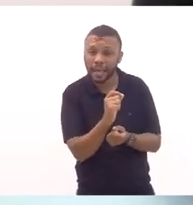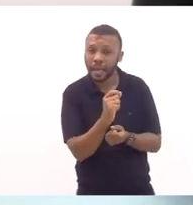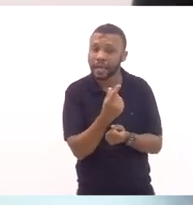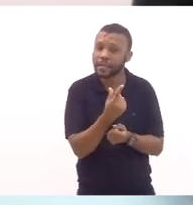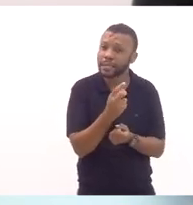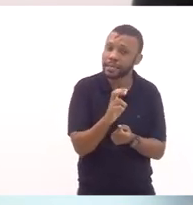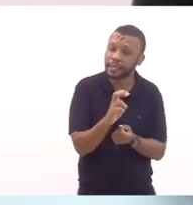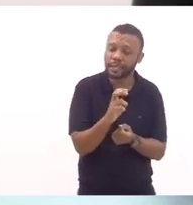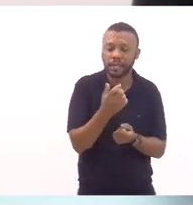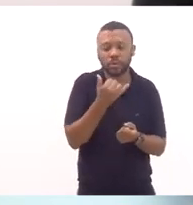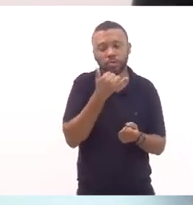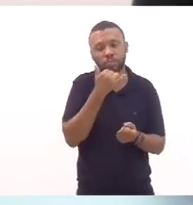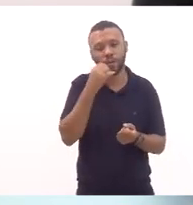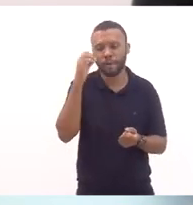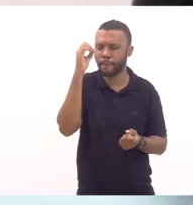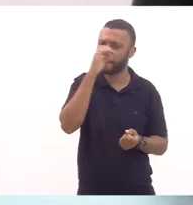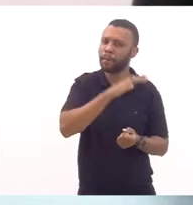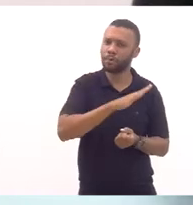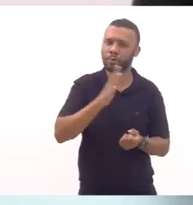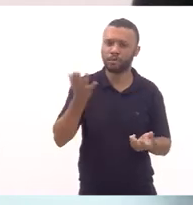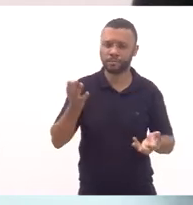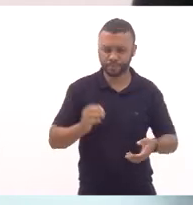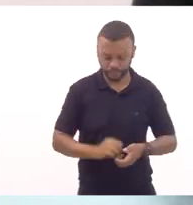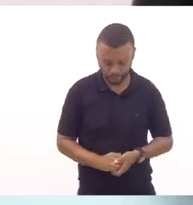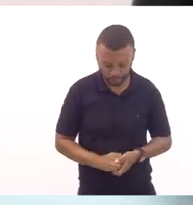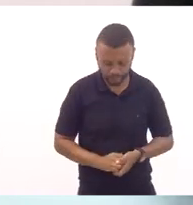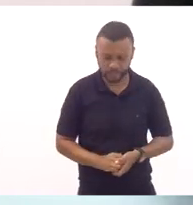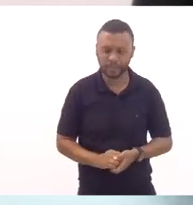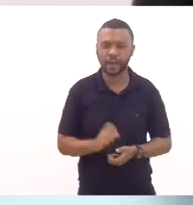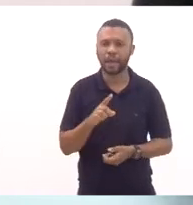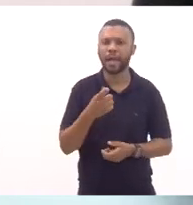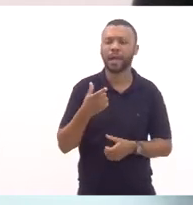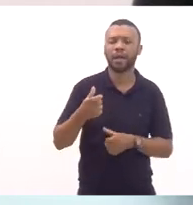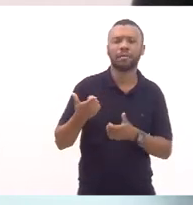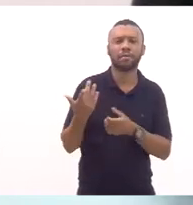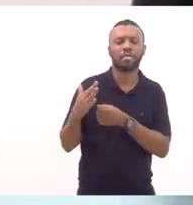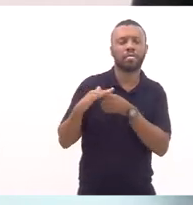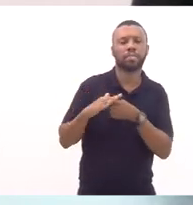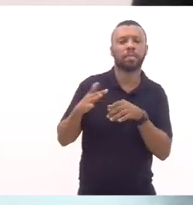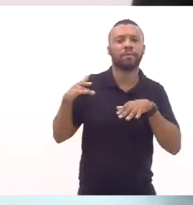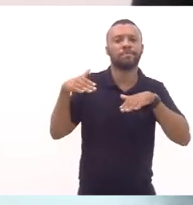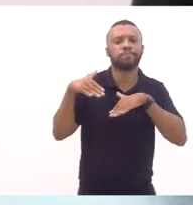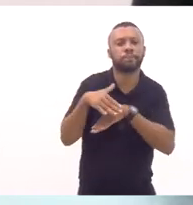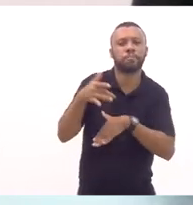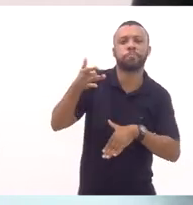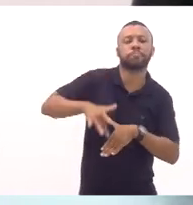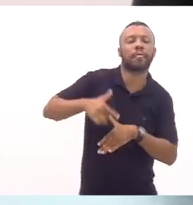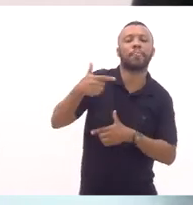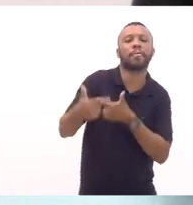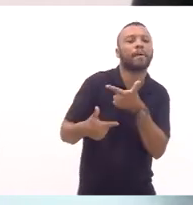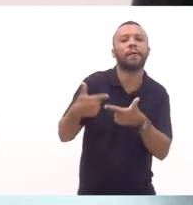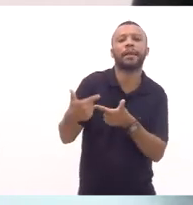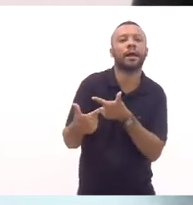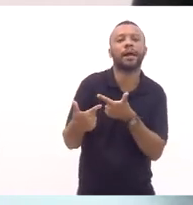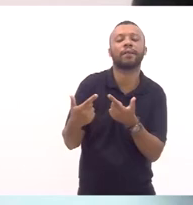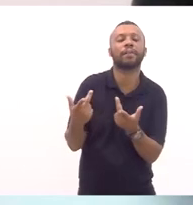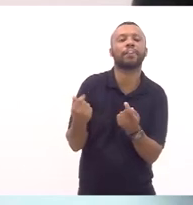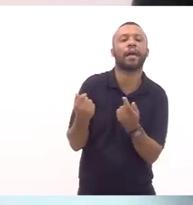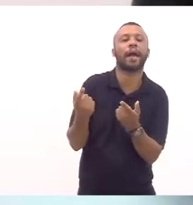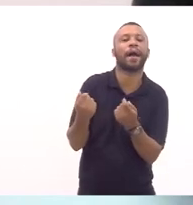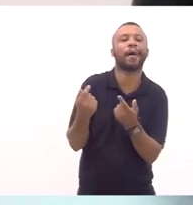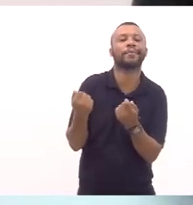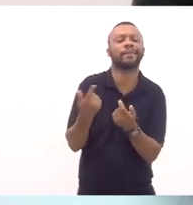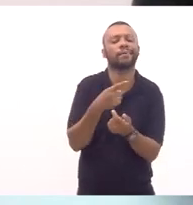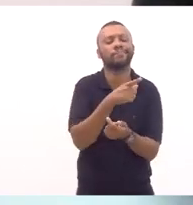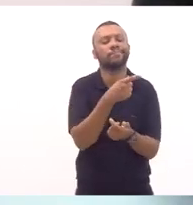é um insulto. É sucateamento, é trabalhar para nada, é ser chamado de